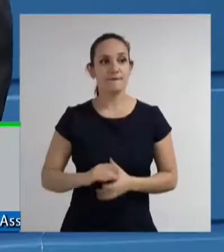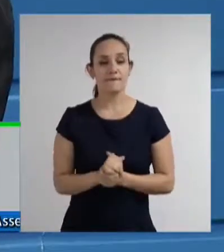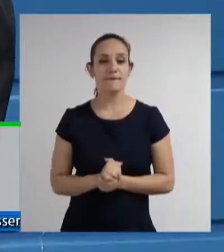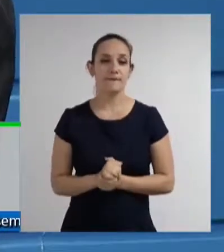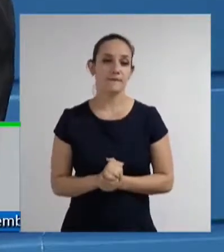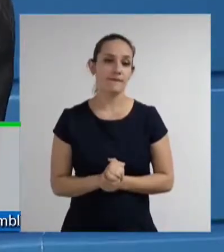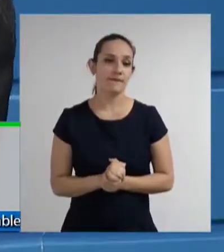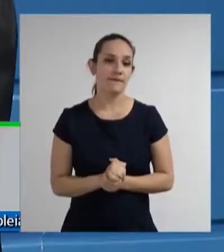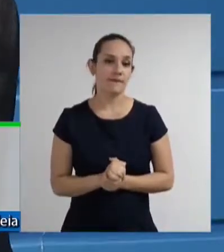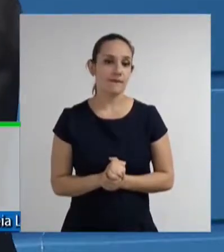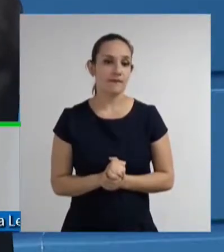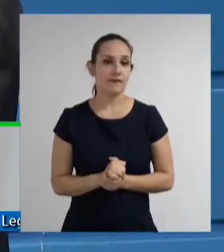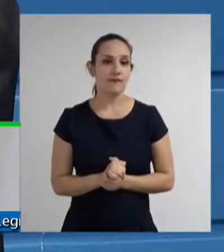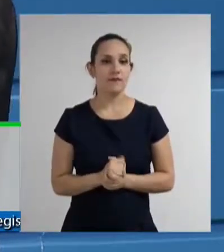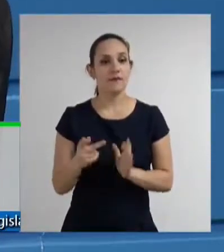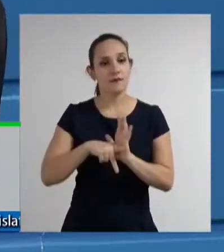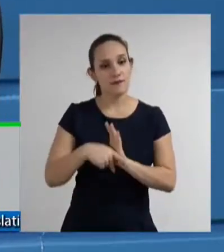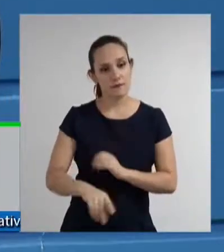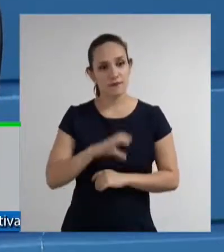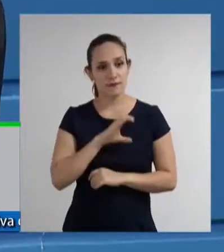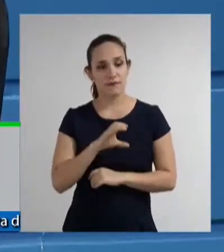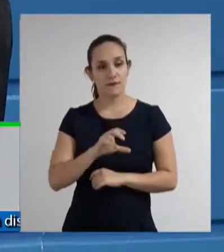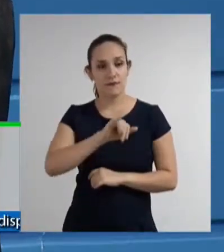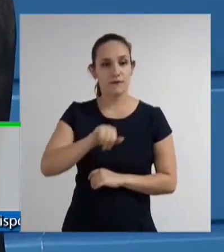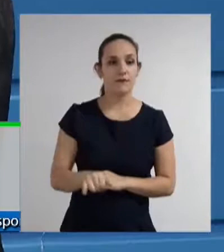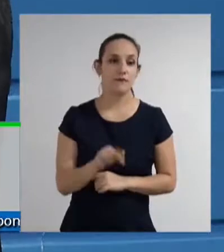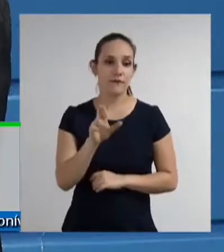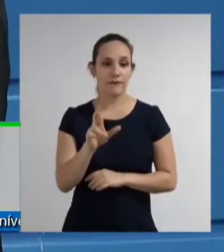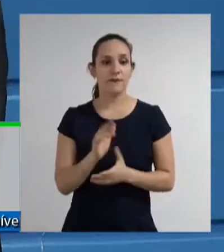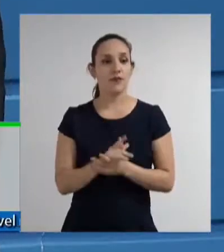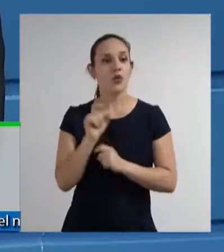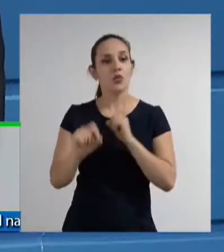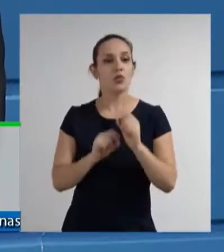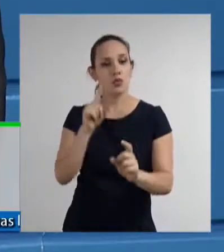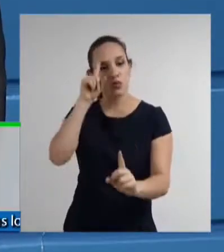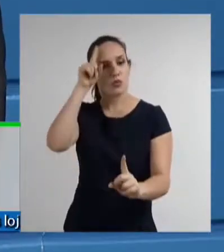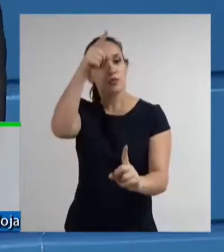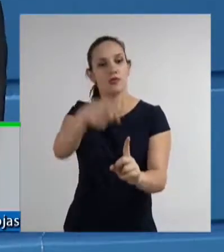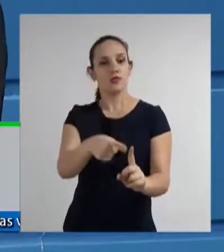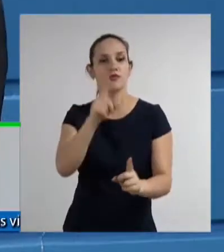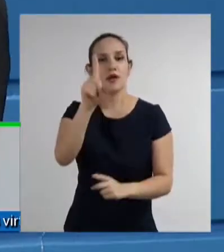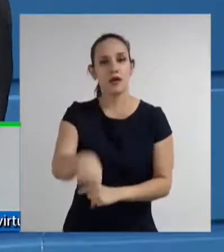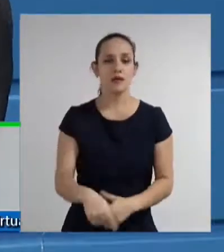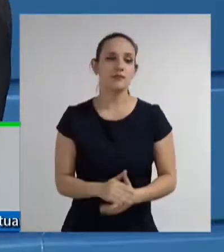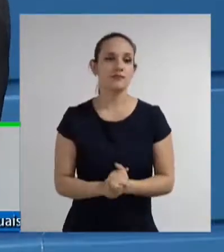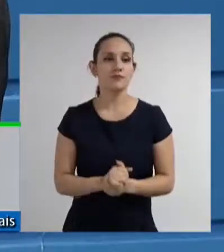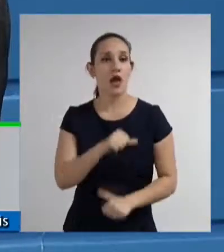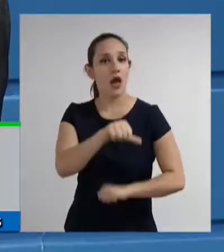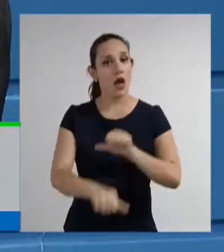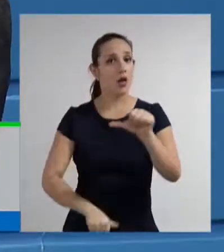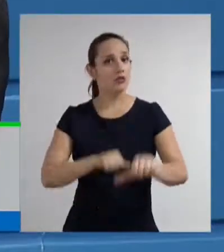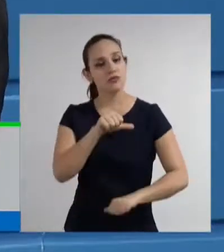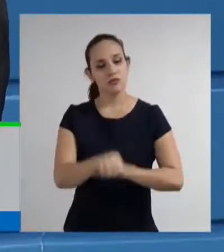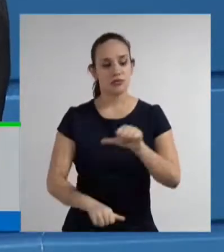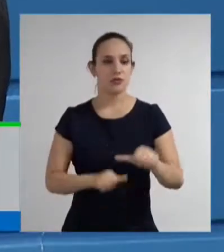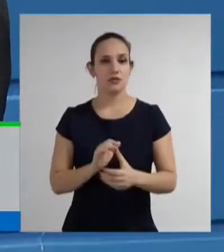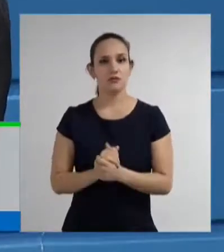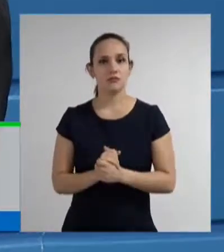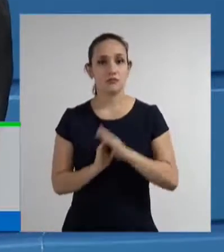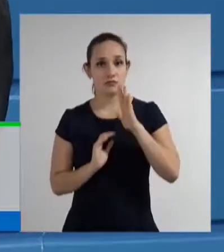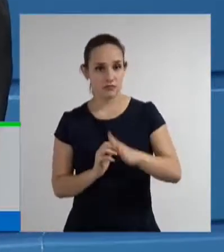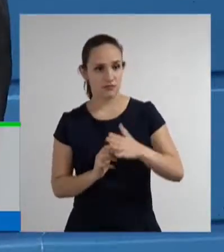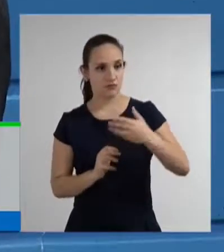a Comissão de Constituição, Justiça e Redação que o objetivo principal é alterar de 30%